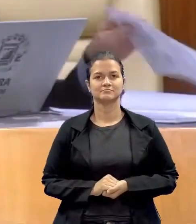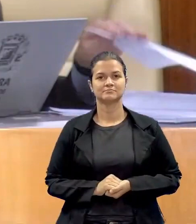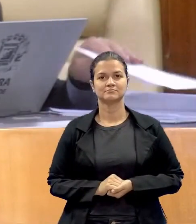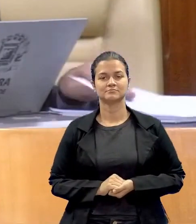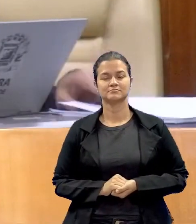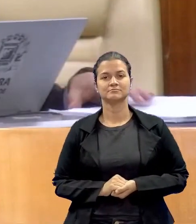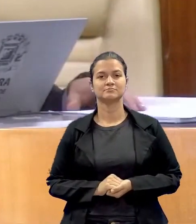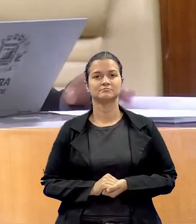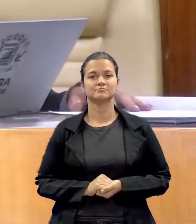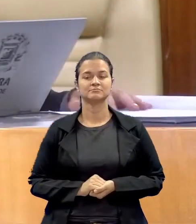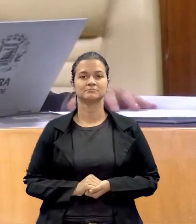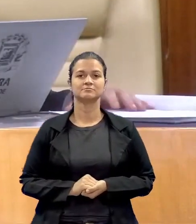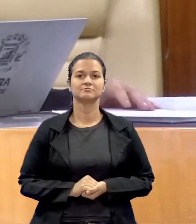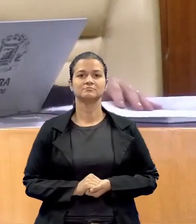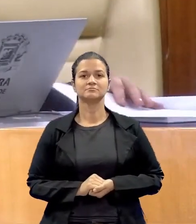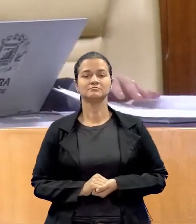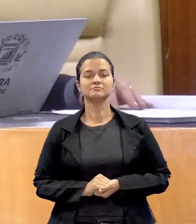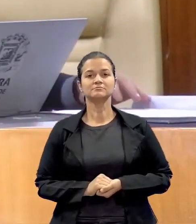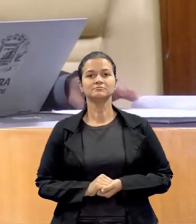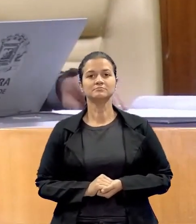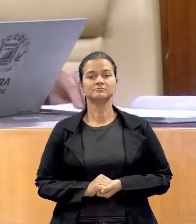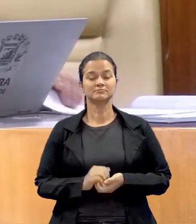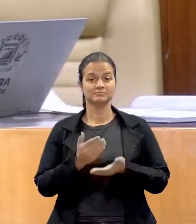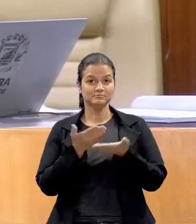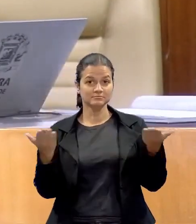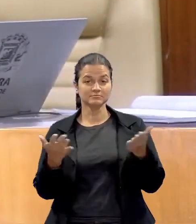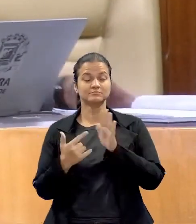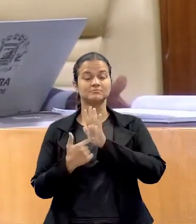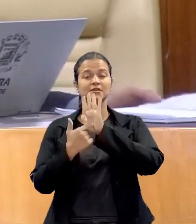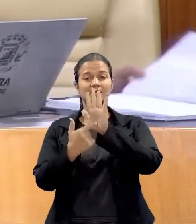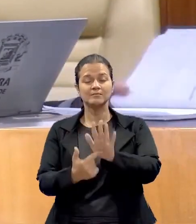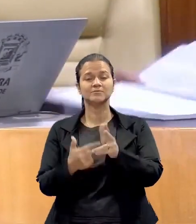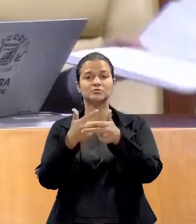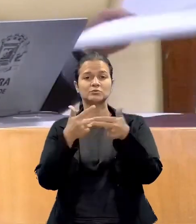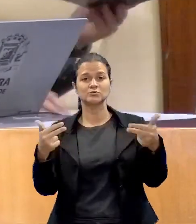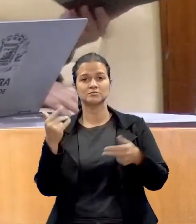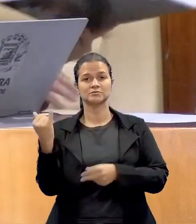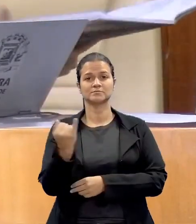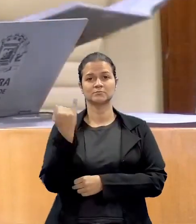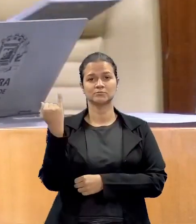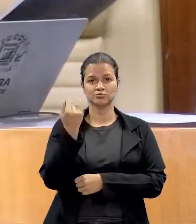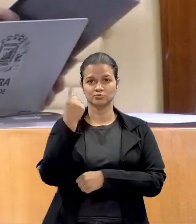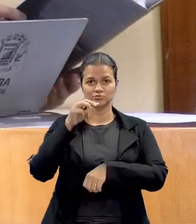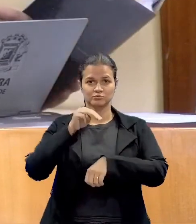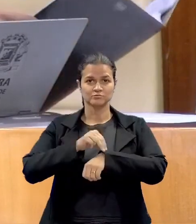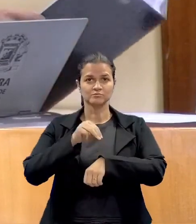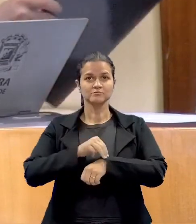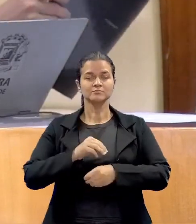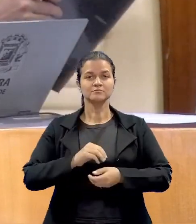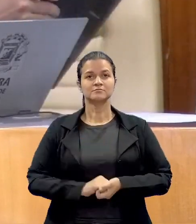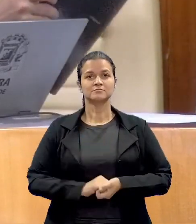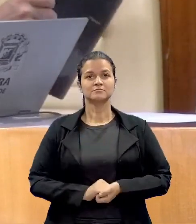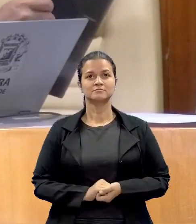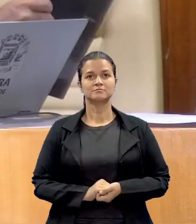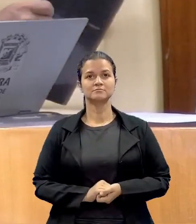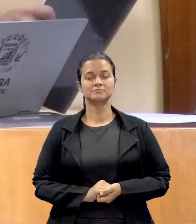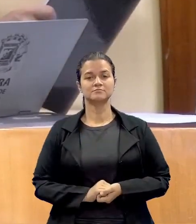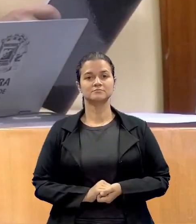Senhoras e senhores, o momento é destinado à apresentação de matéria. Vamos entrar no pequeno